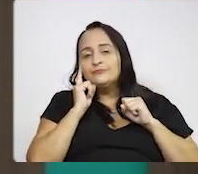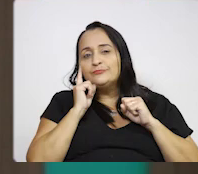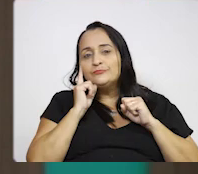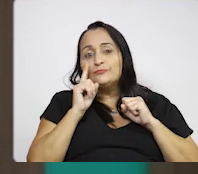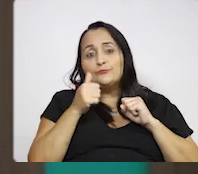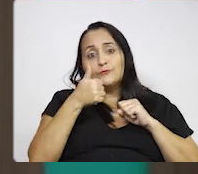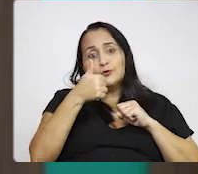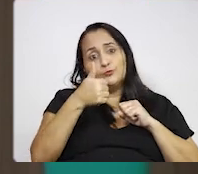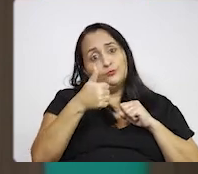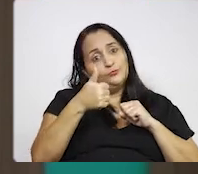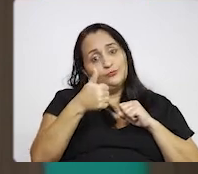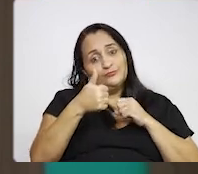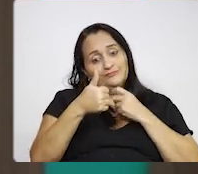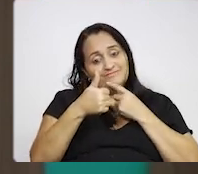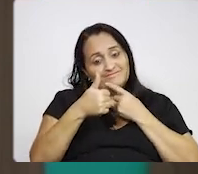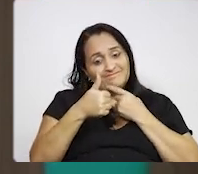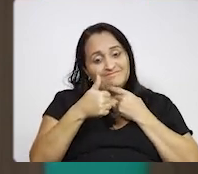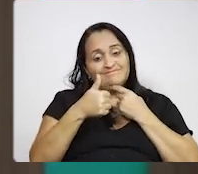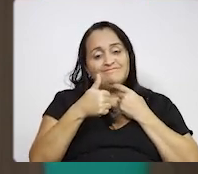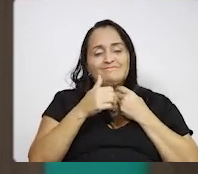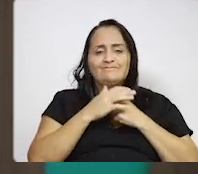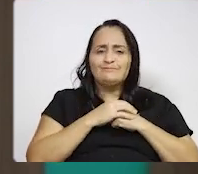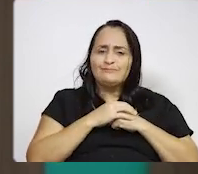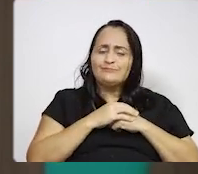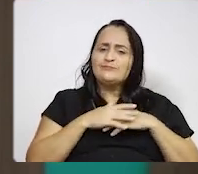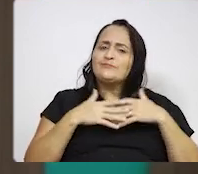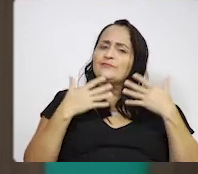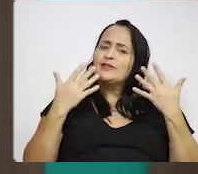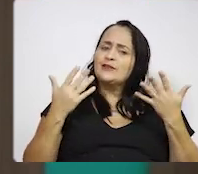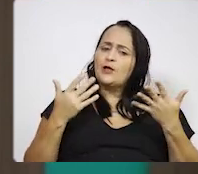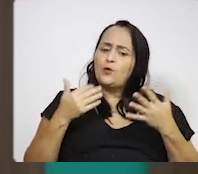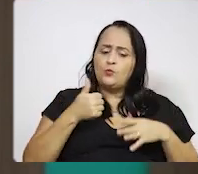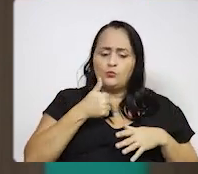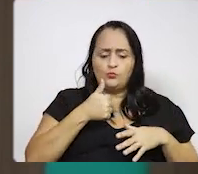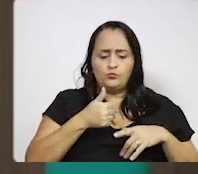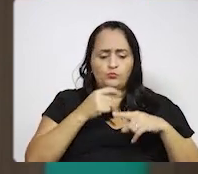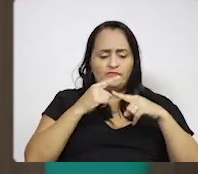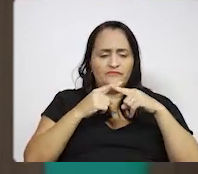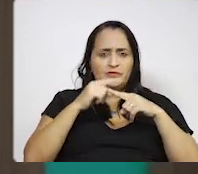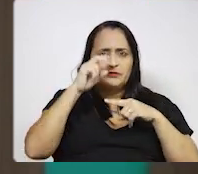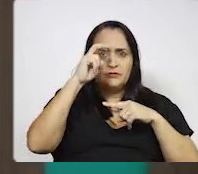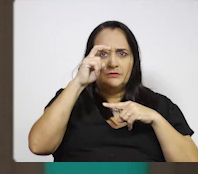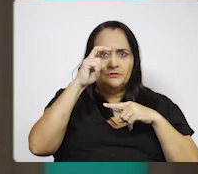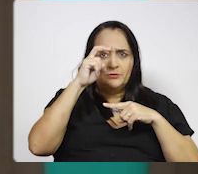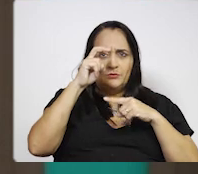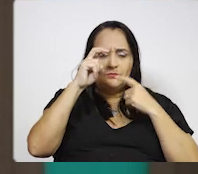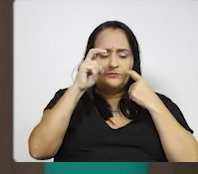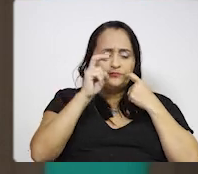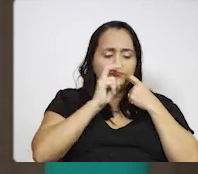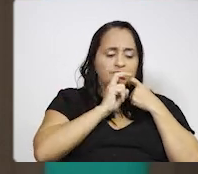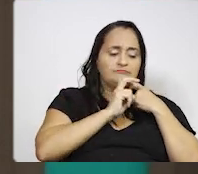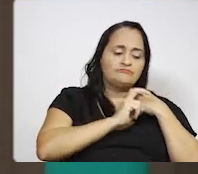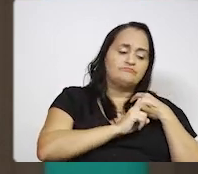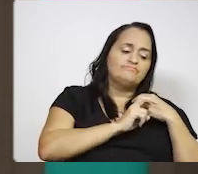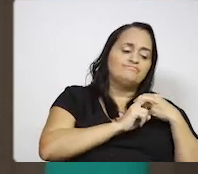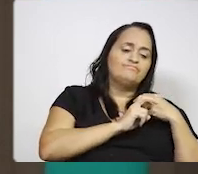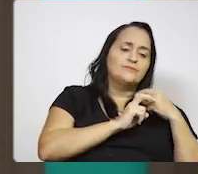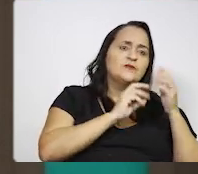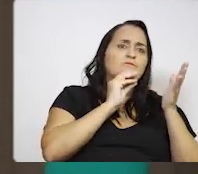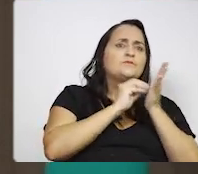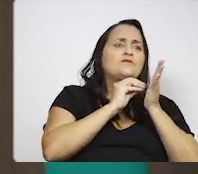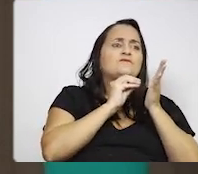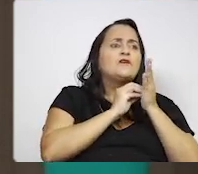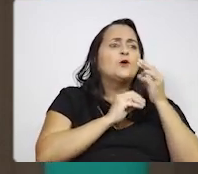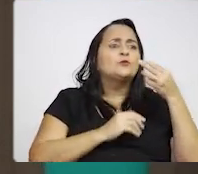E menor do que 2, só 1, né? Então, 1 vezes 5, 5 para 8,